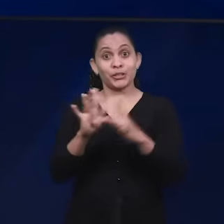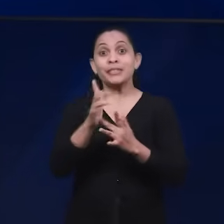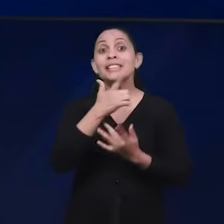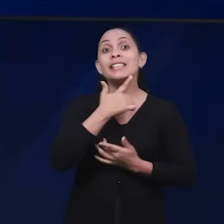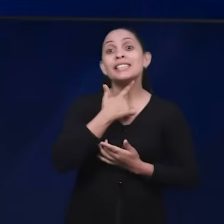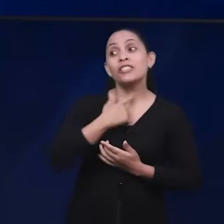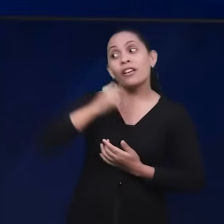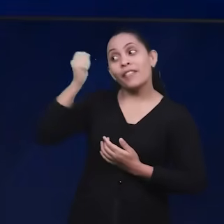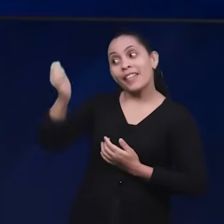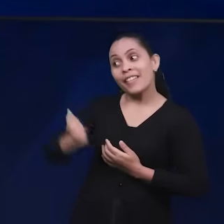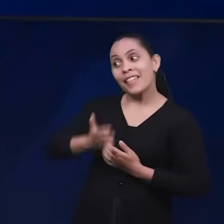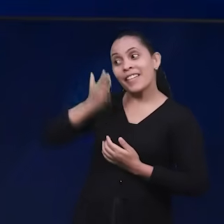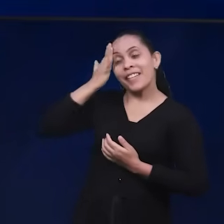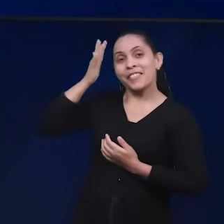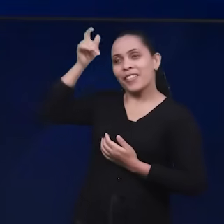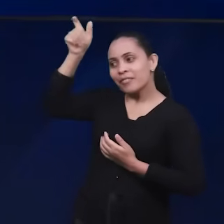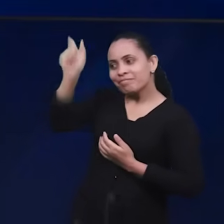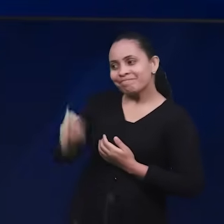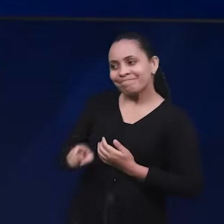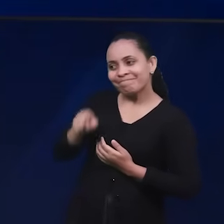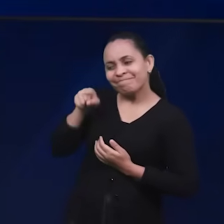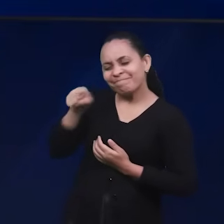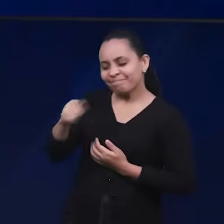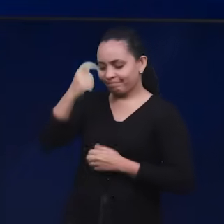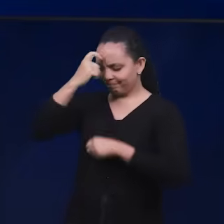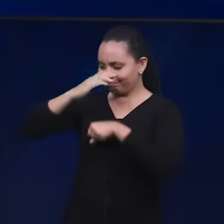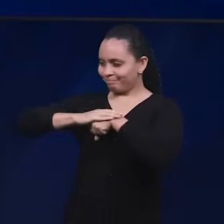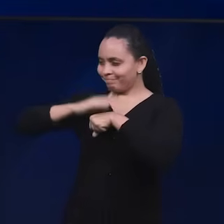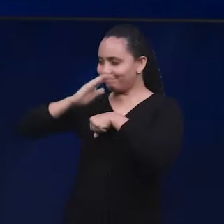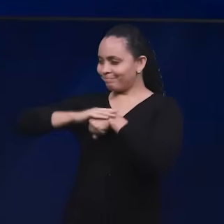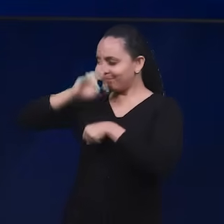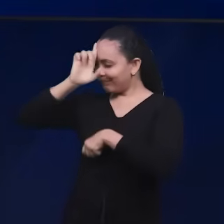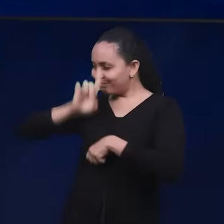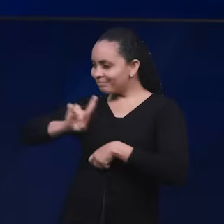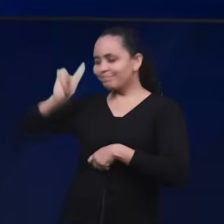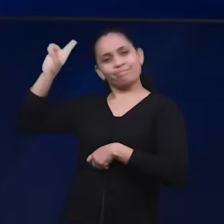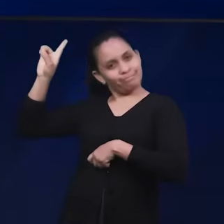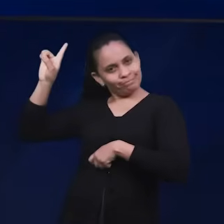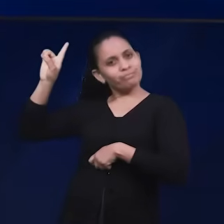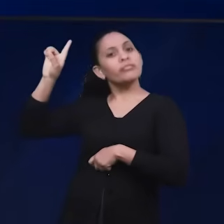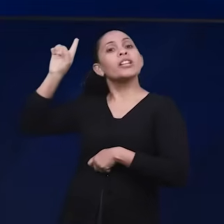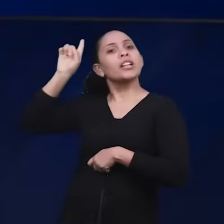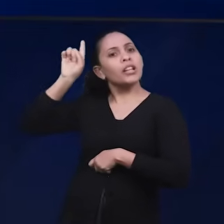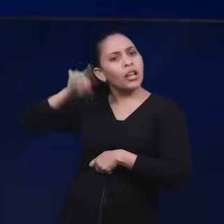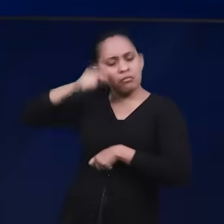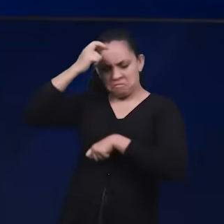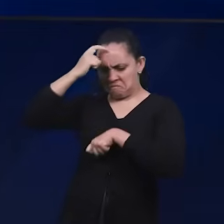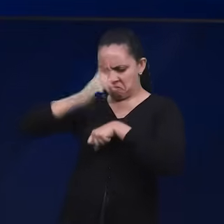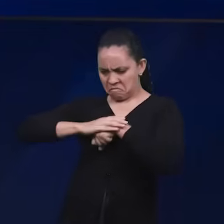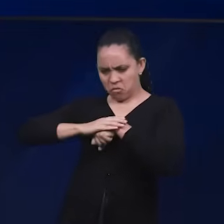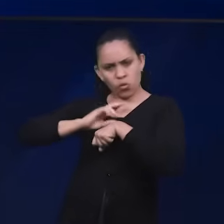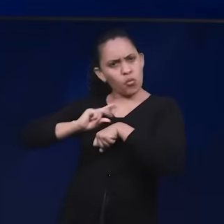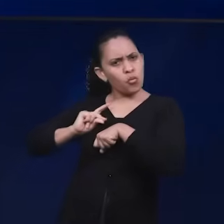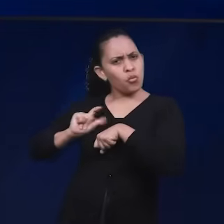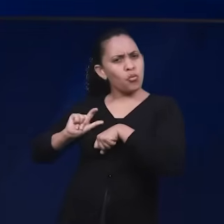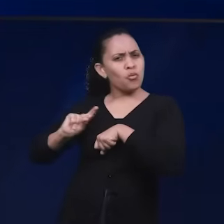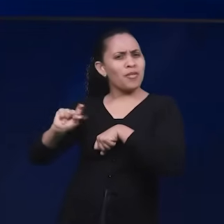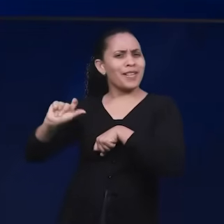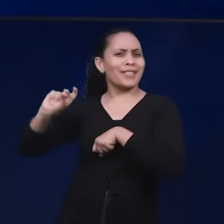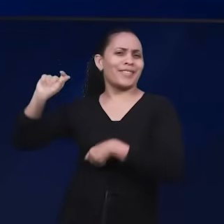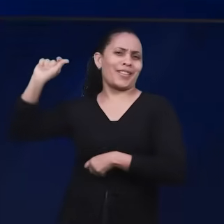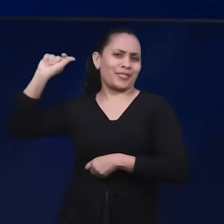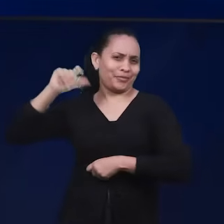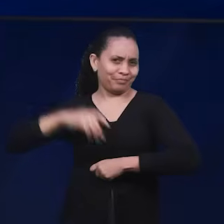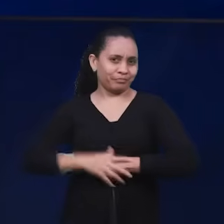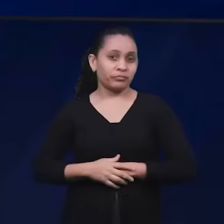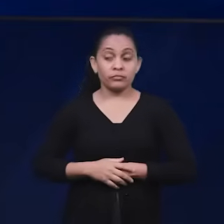a Natanael que ele era Deus, que ele era o Eu Sou, que ele era